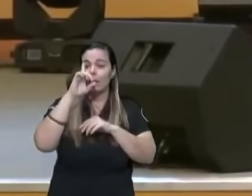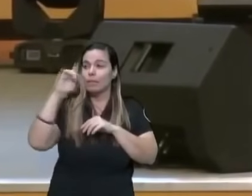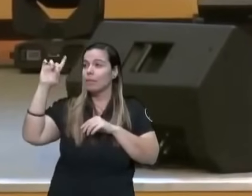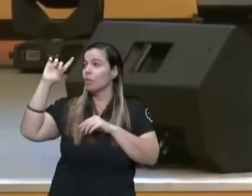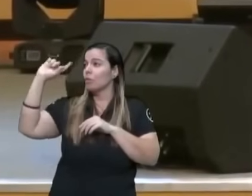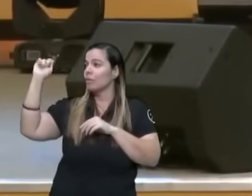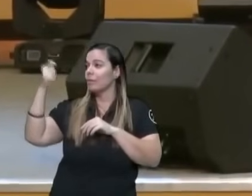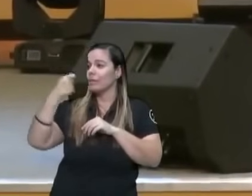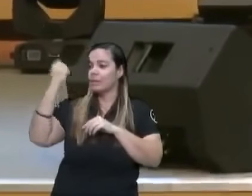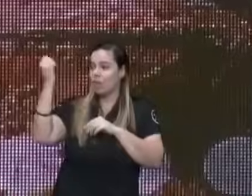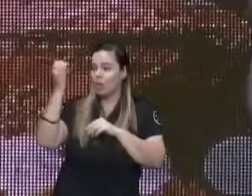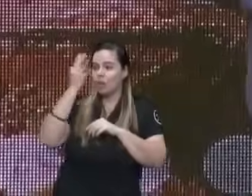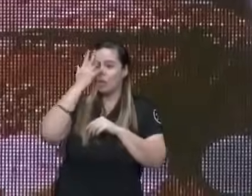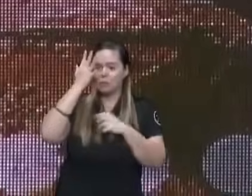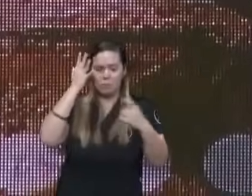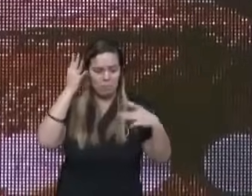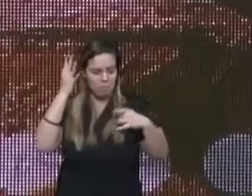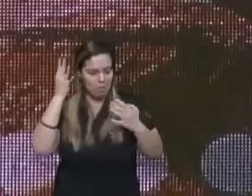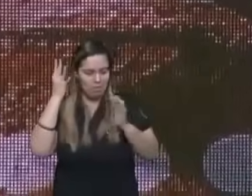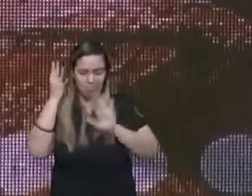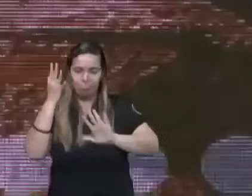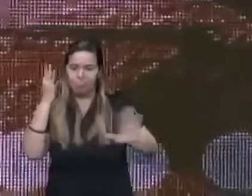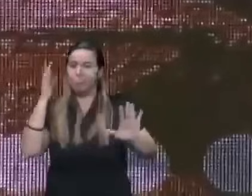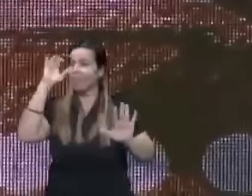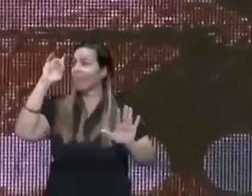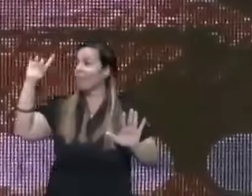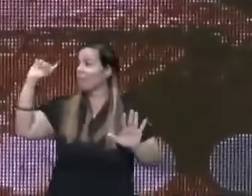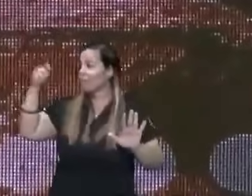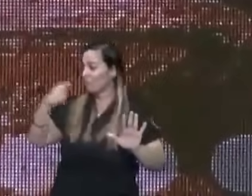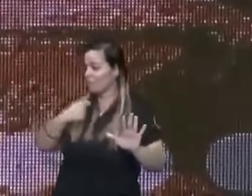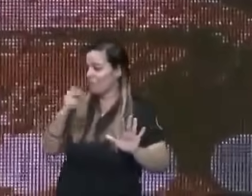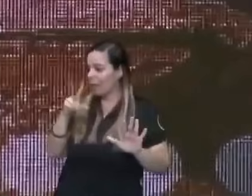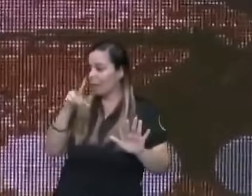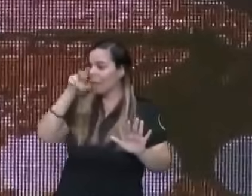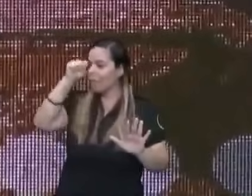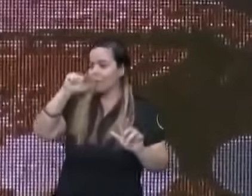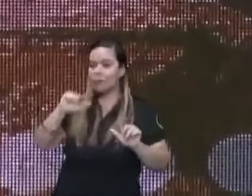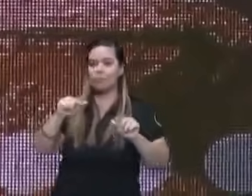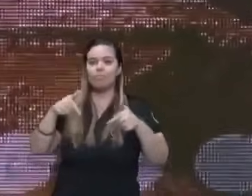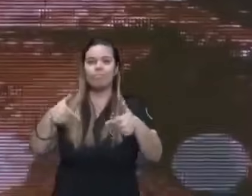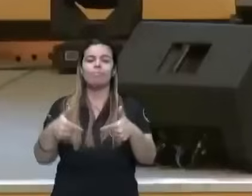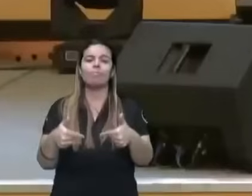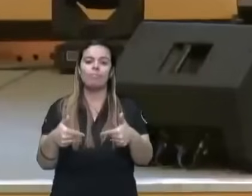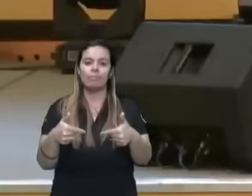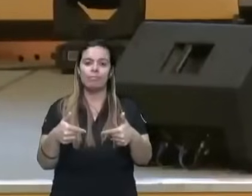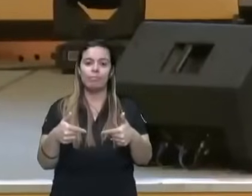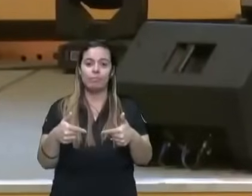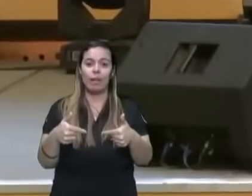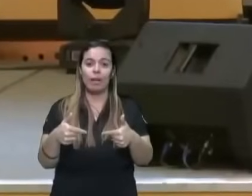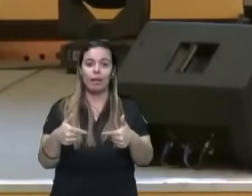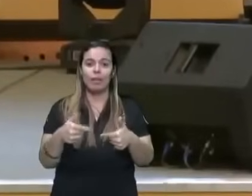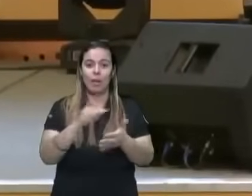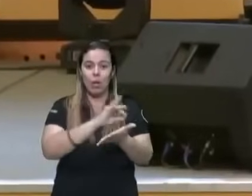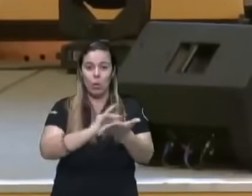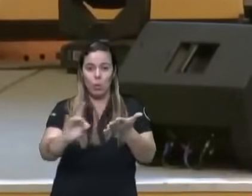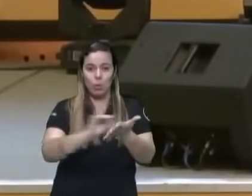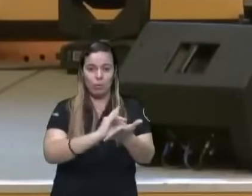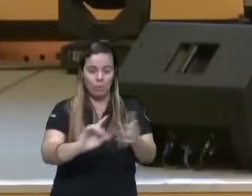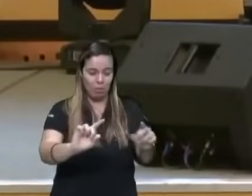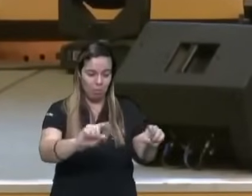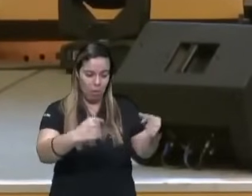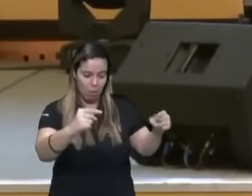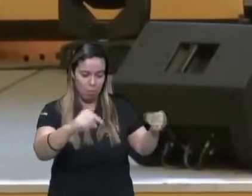luz, a quem temerei? O Senhor é a força da minha vida. Olha o que ele está falando. Quando os malvados,